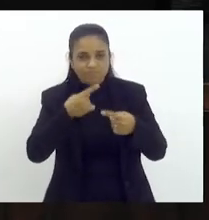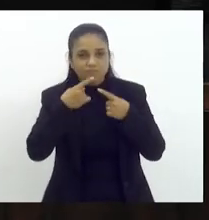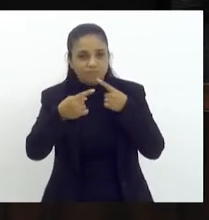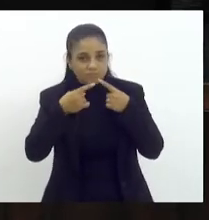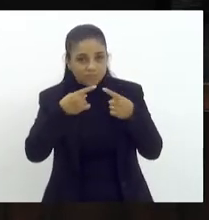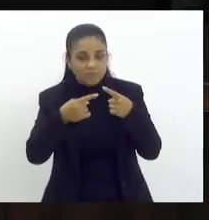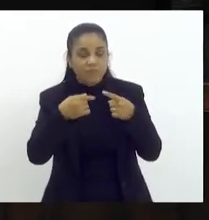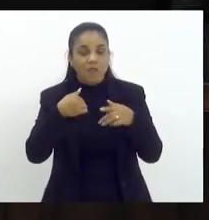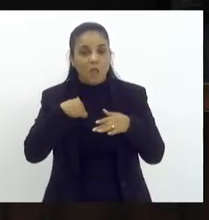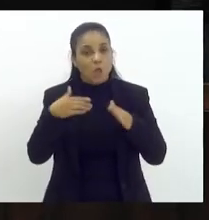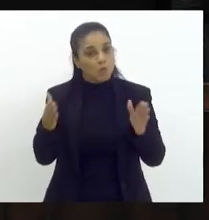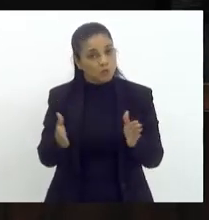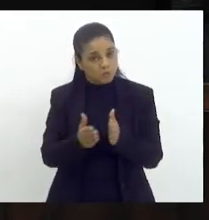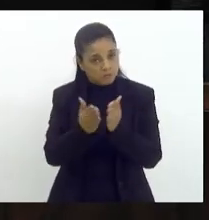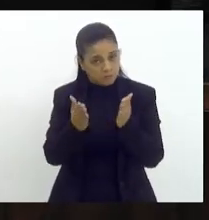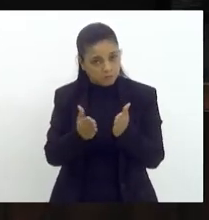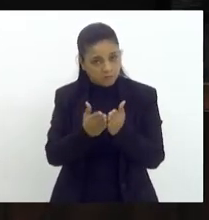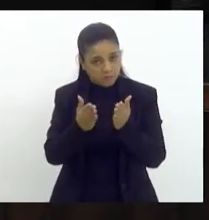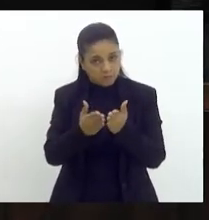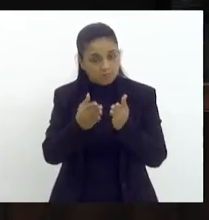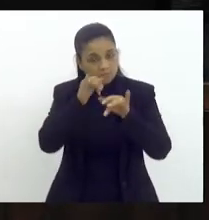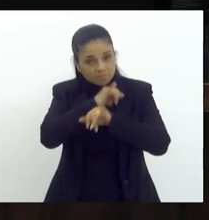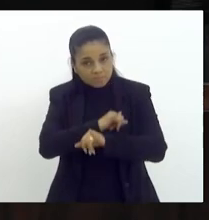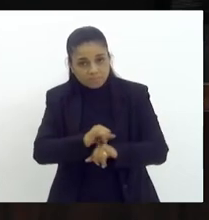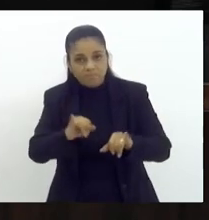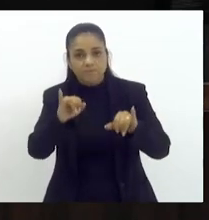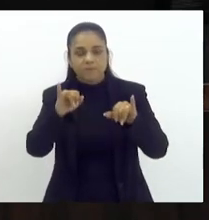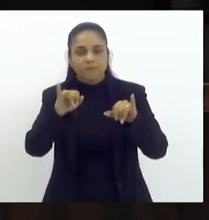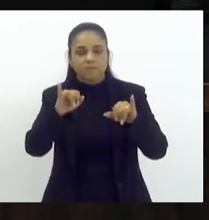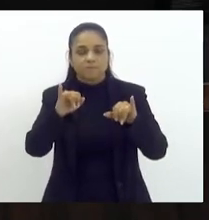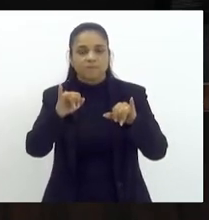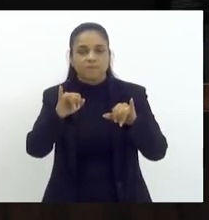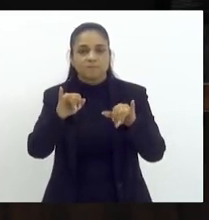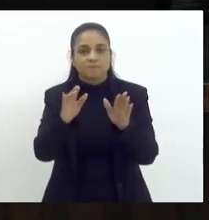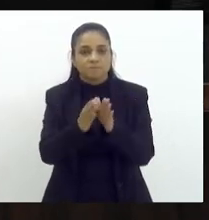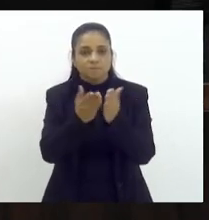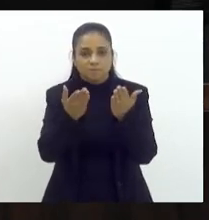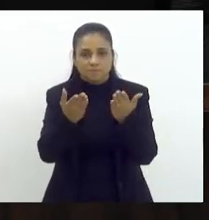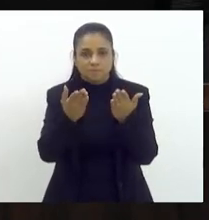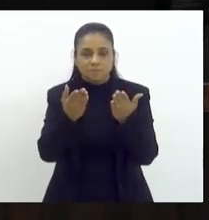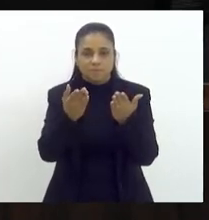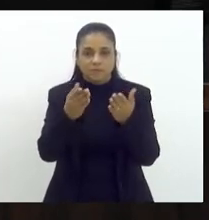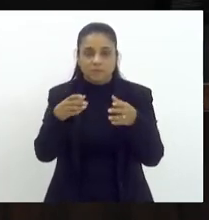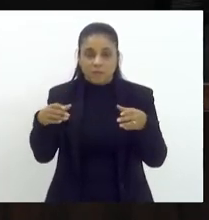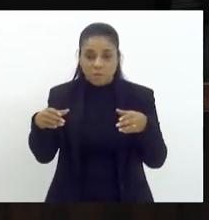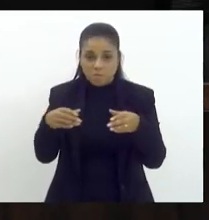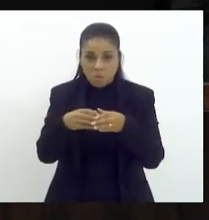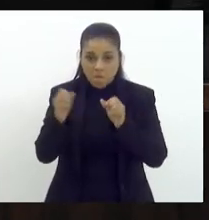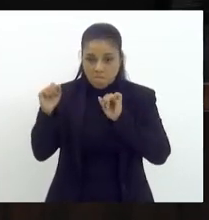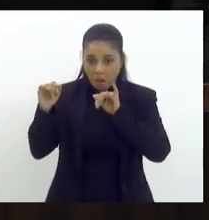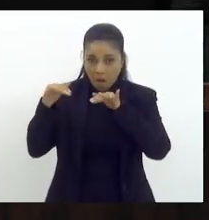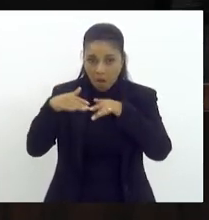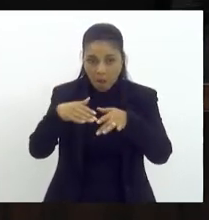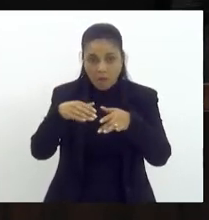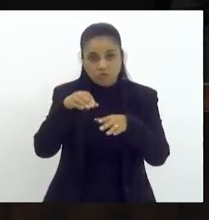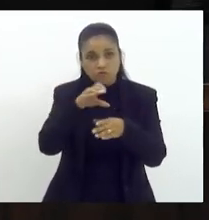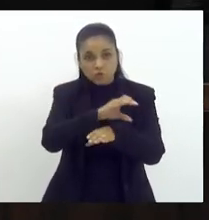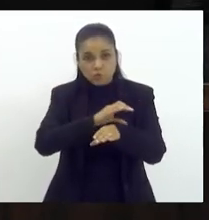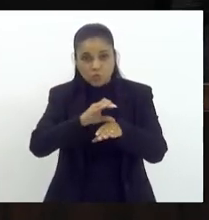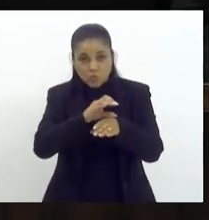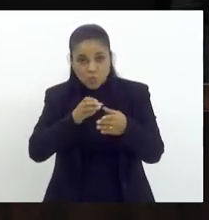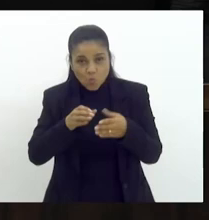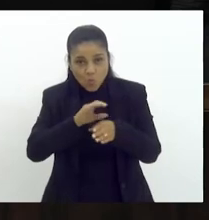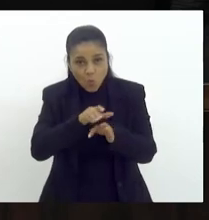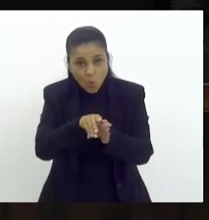cristão que sou evangélica que sou uma mensagem da Bíblia que diz que na multidão de conselhos a Progresso